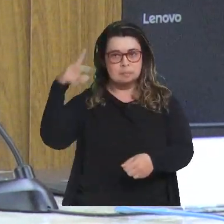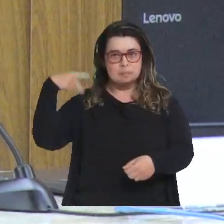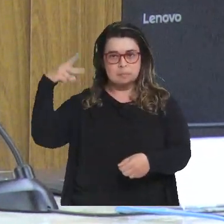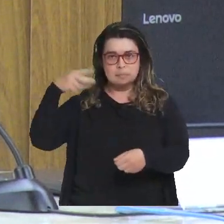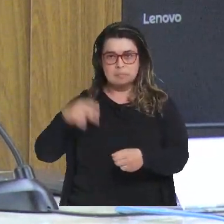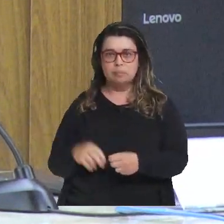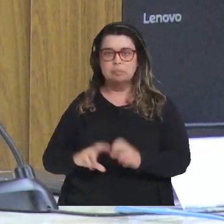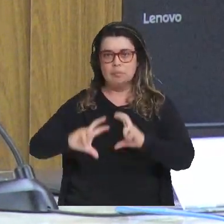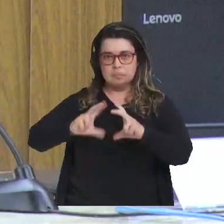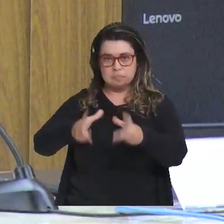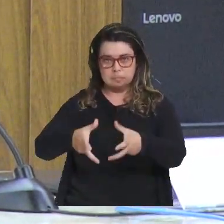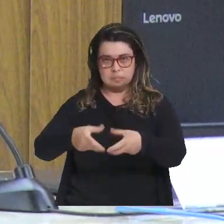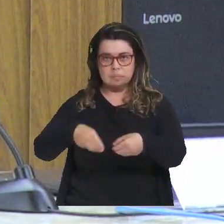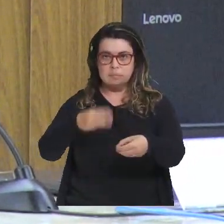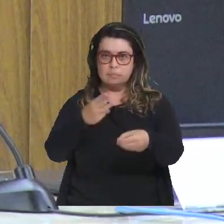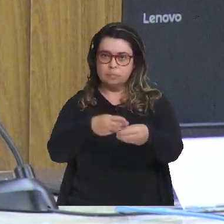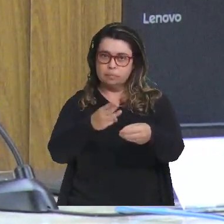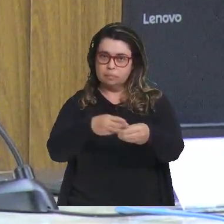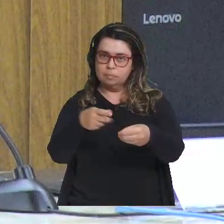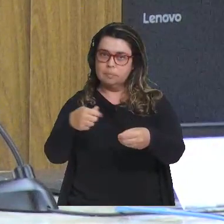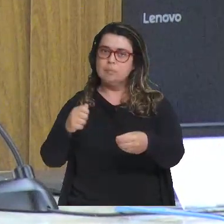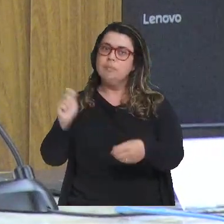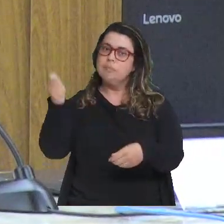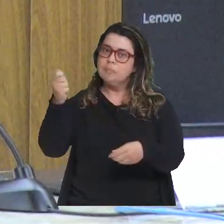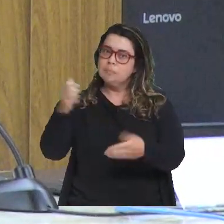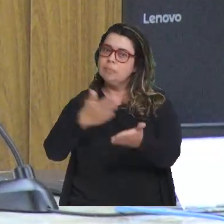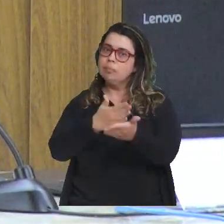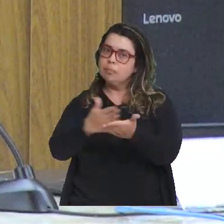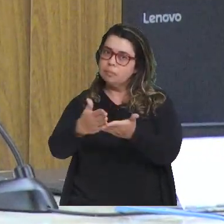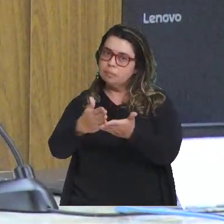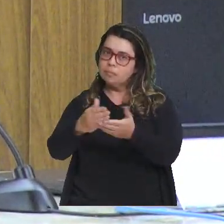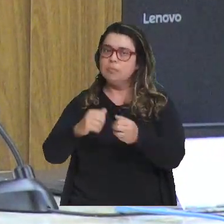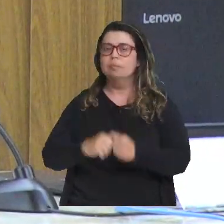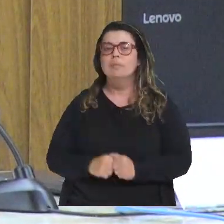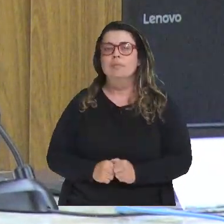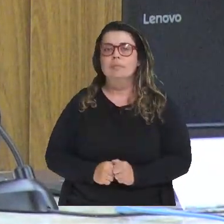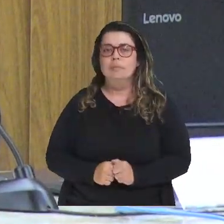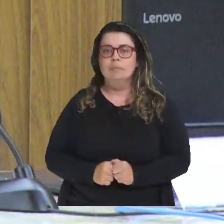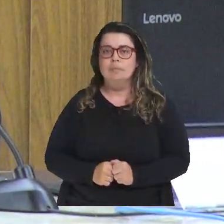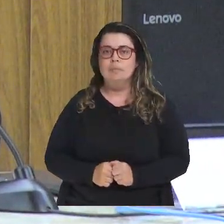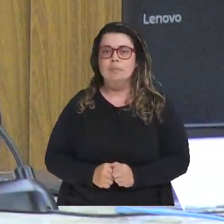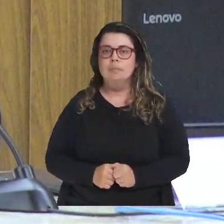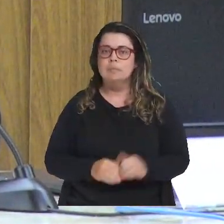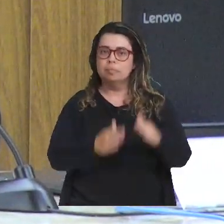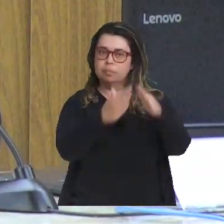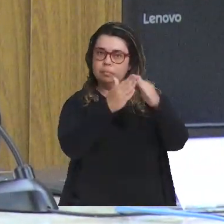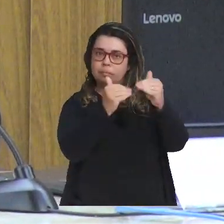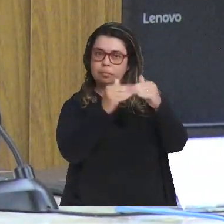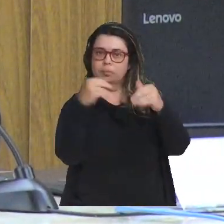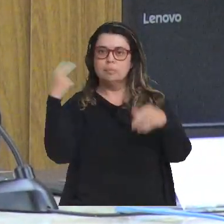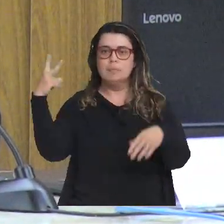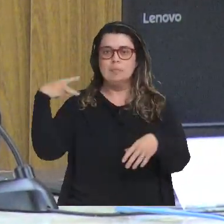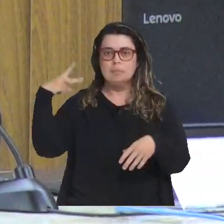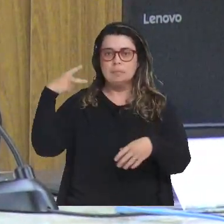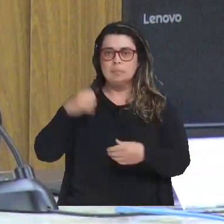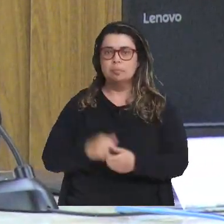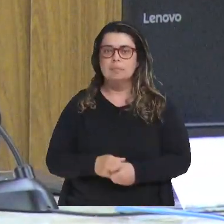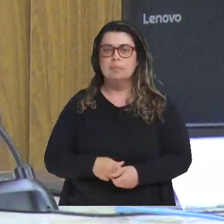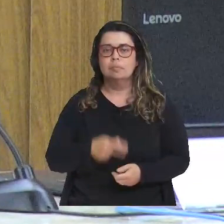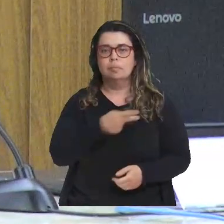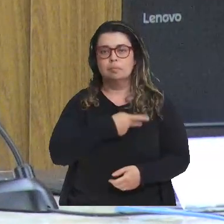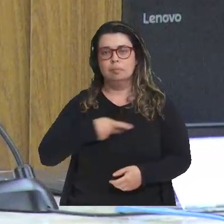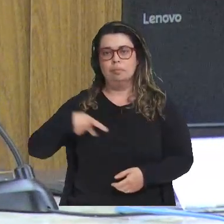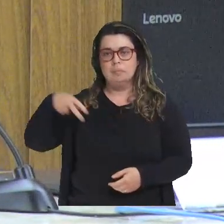vereadores da Câmara Municipal de Assis iniciam seus trabalhos. Determino ao nobre vereador, pastor Nivaldo